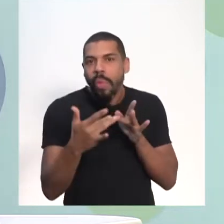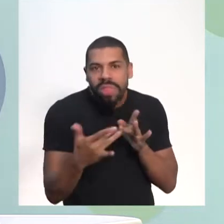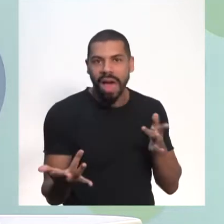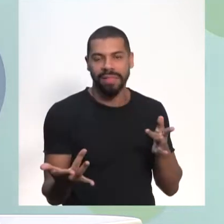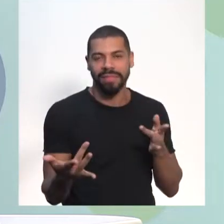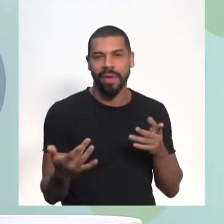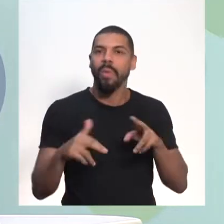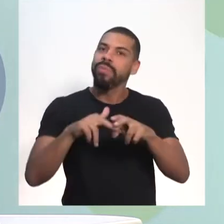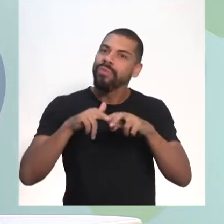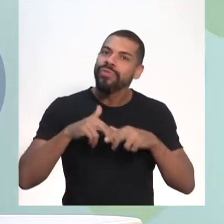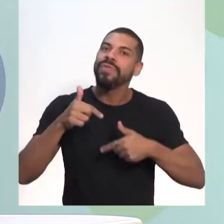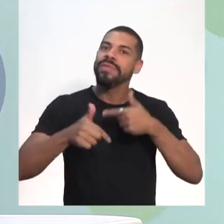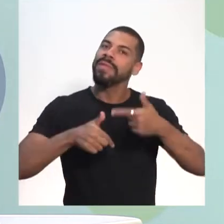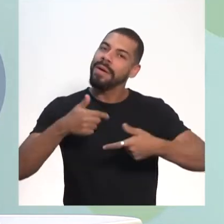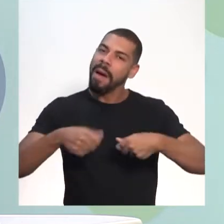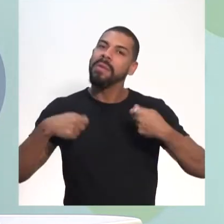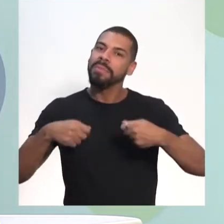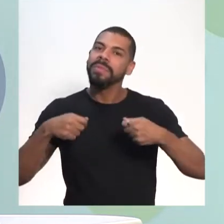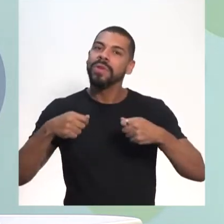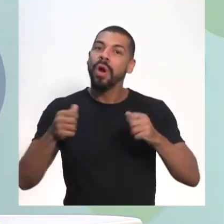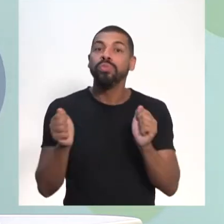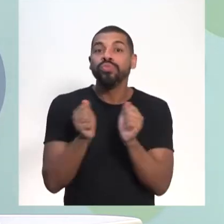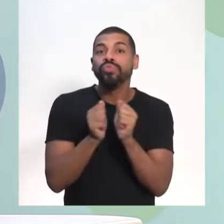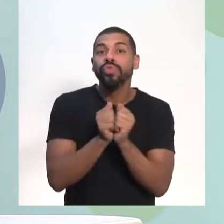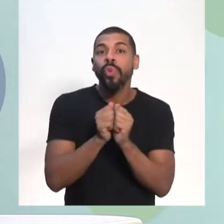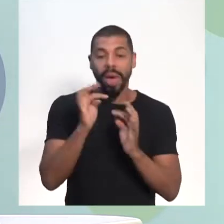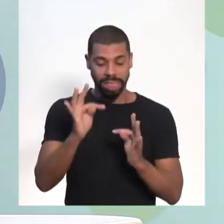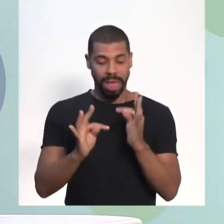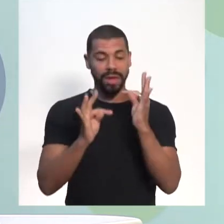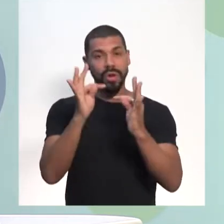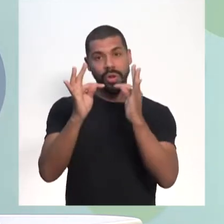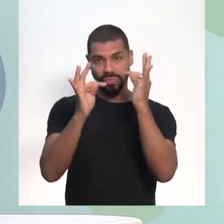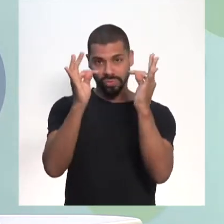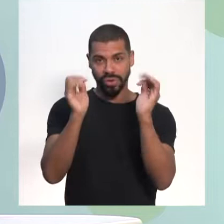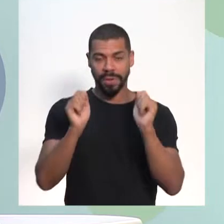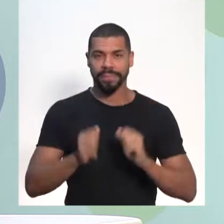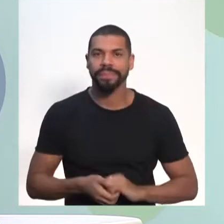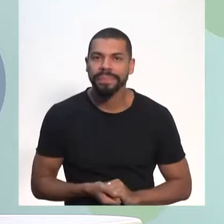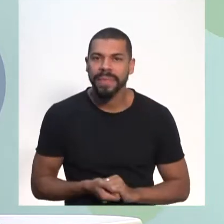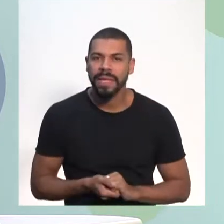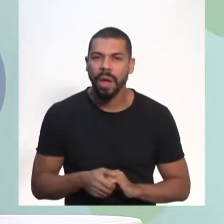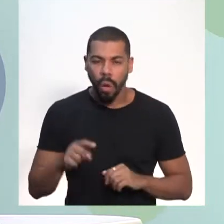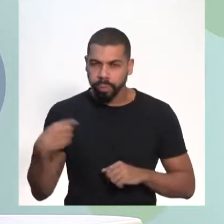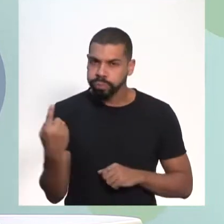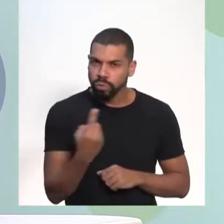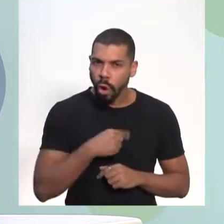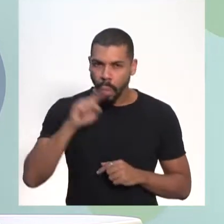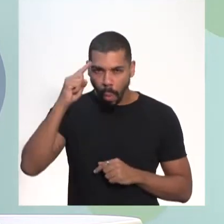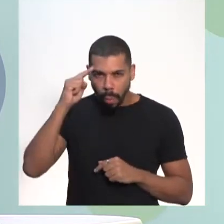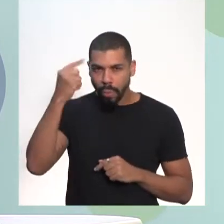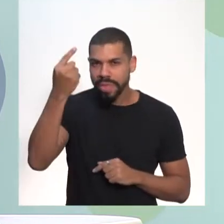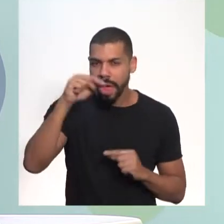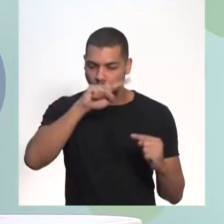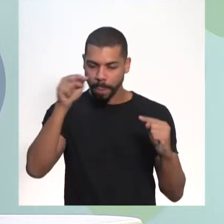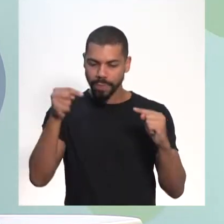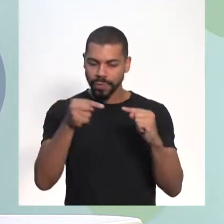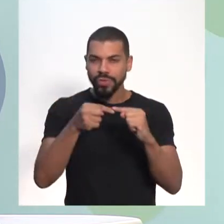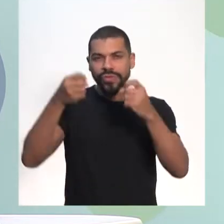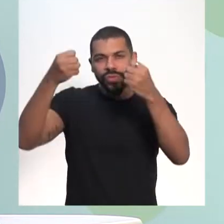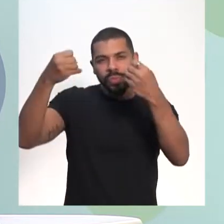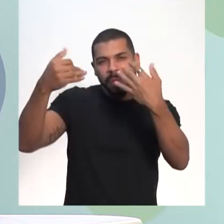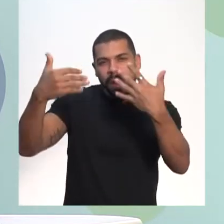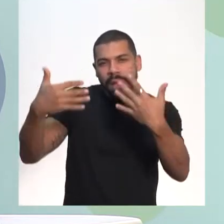esse trabalho mediado por tecnologia, um trabalho à distância. Então, a nossa ideia é estar falando um pouquinho sobre